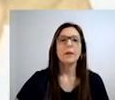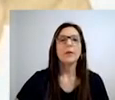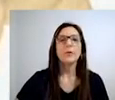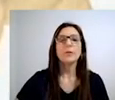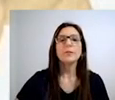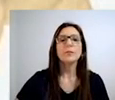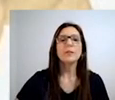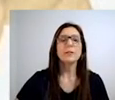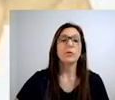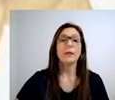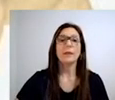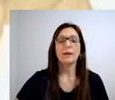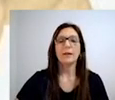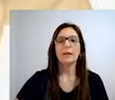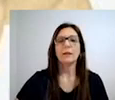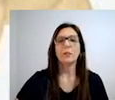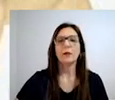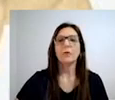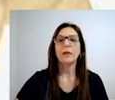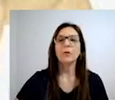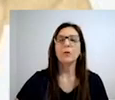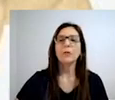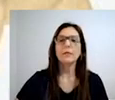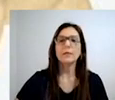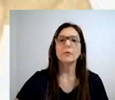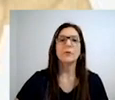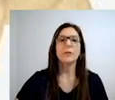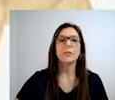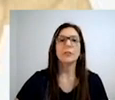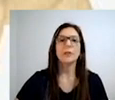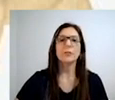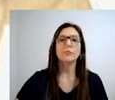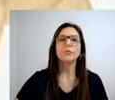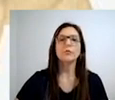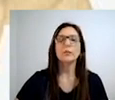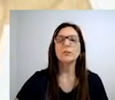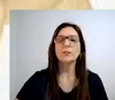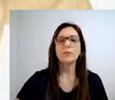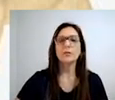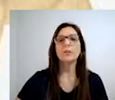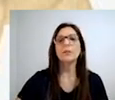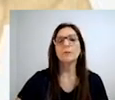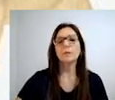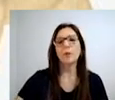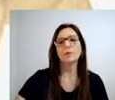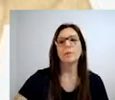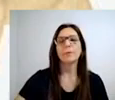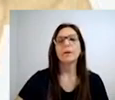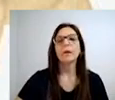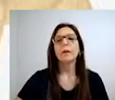A reprodução sexuada é aquela na qual há a combinação de material genético de dois indivíduos da mesma